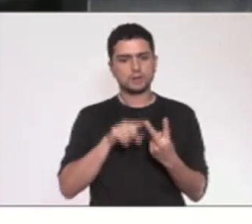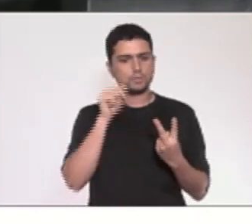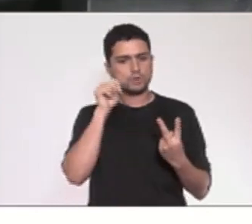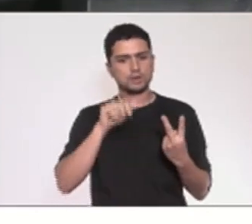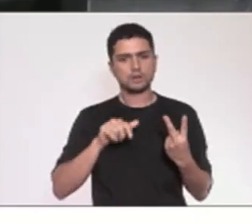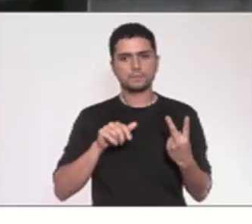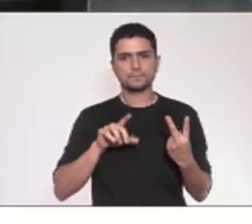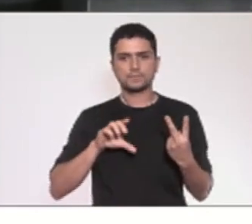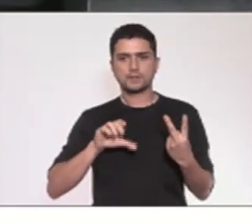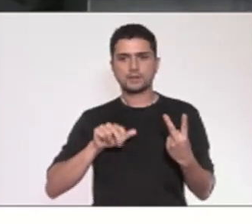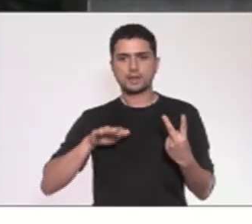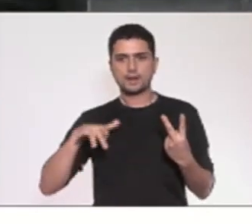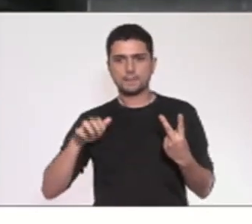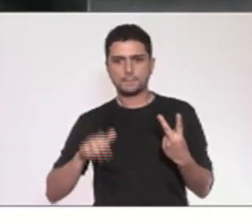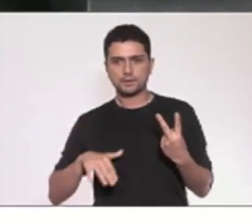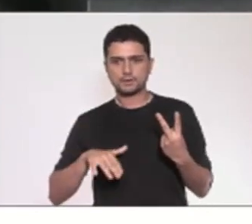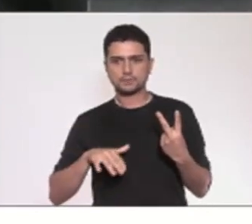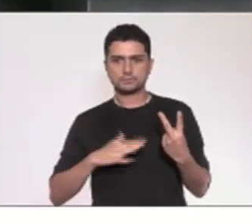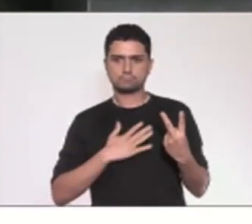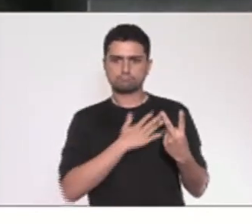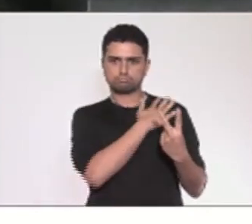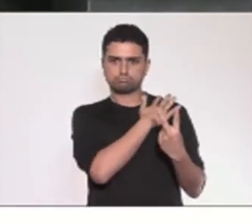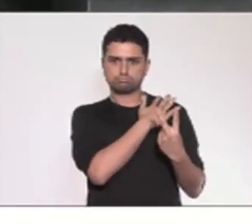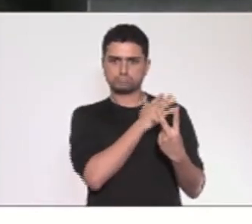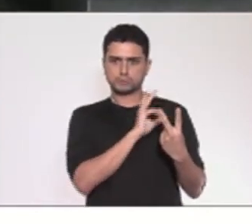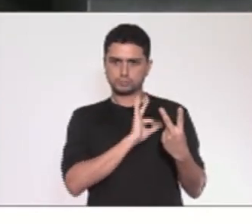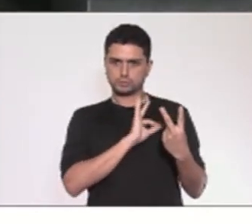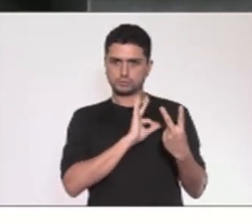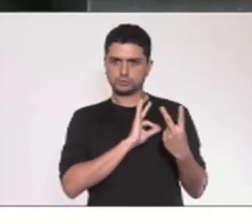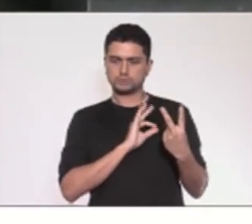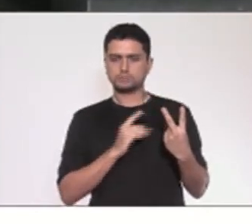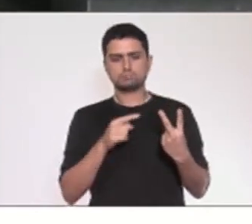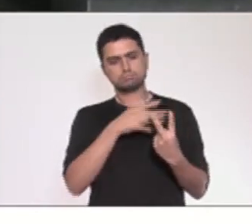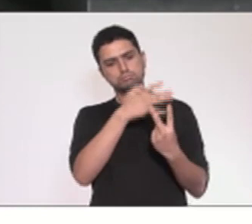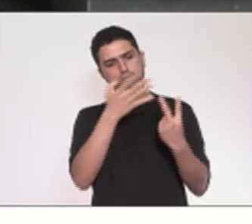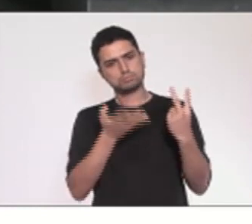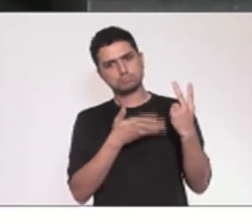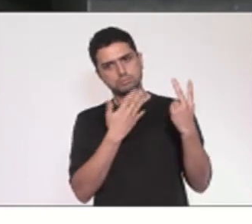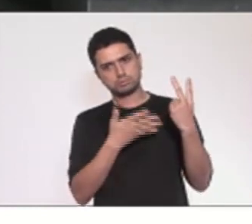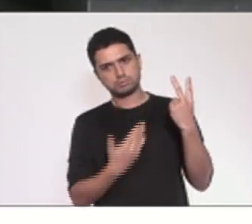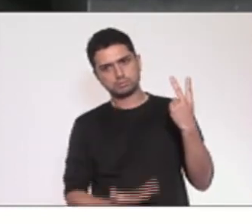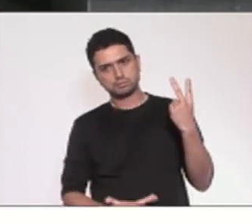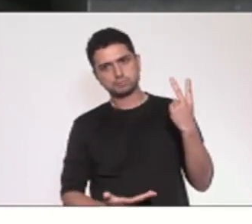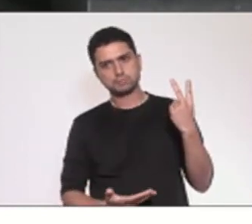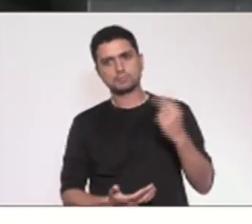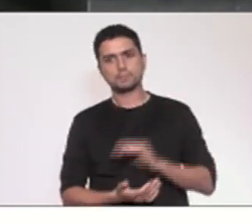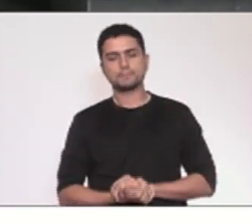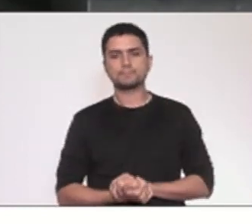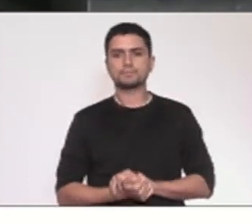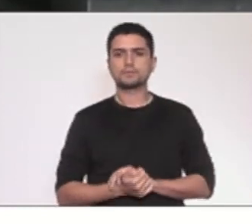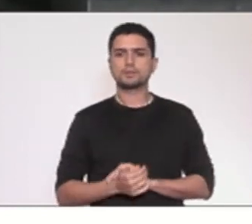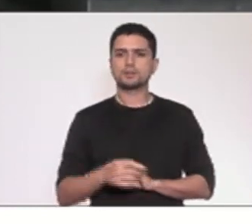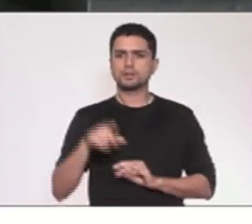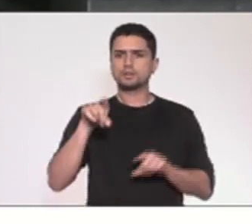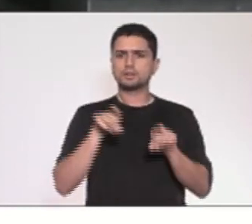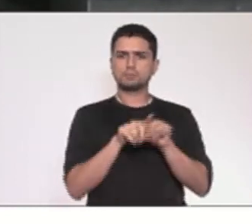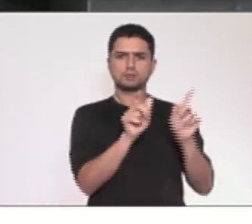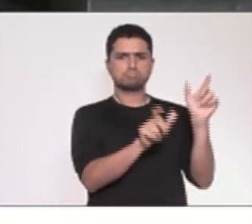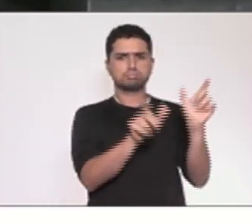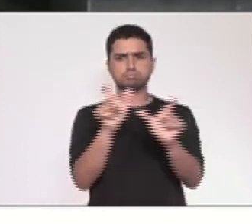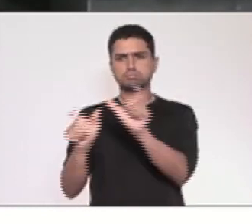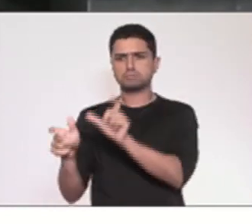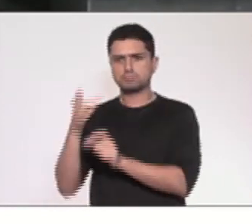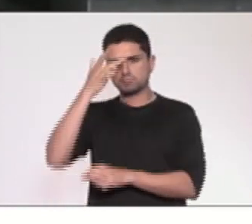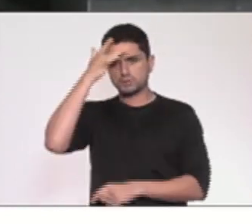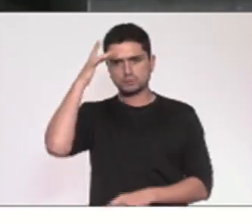Elísia Bastos de Carvalho, e todos os senhores e senhoras aqui presentes hoje, secretários,